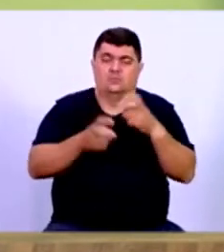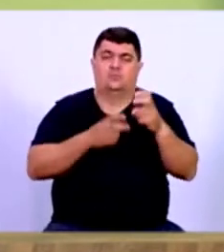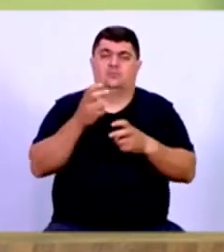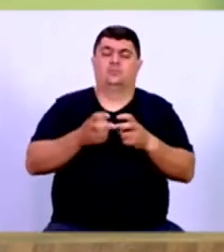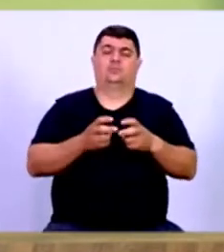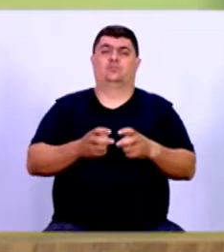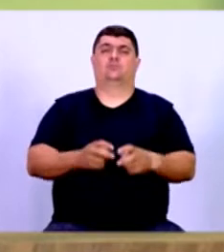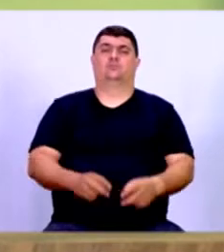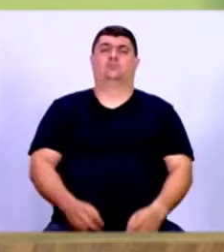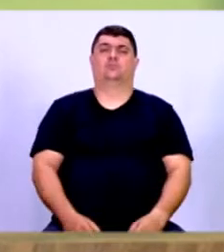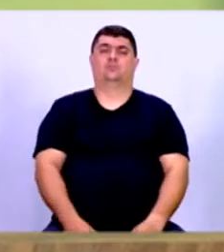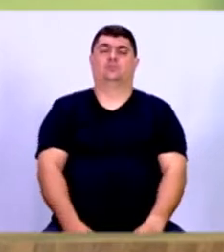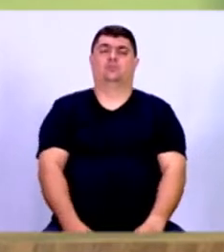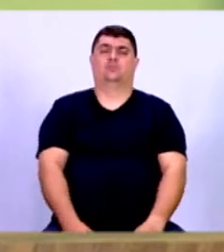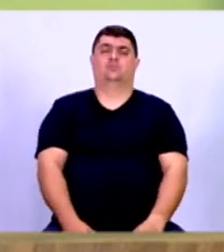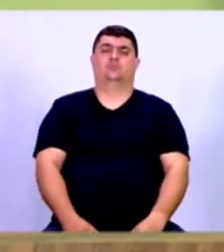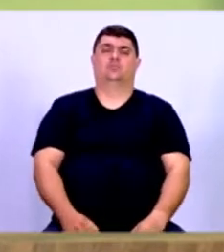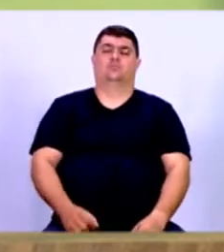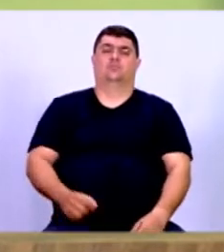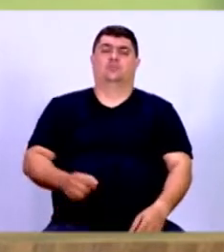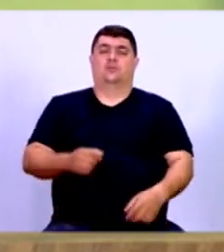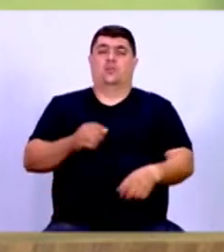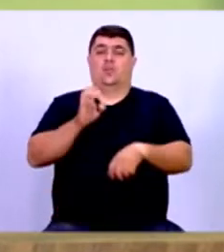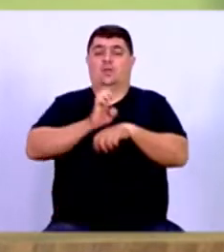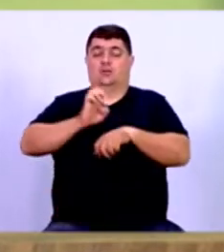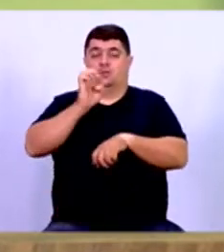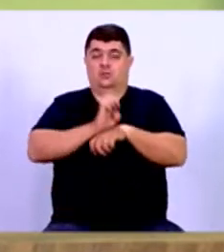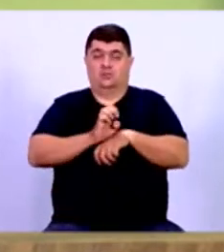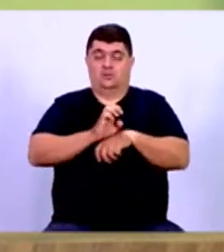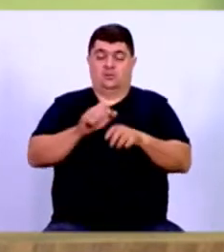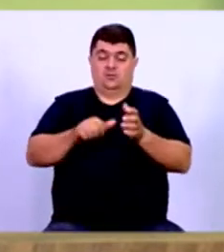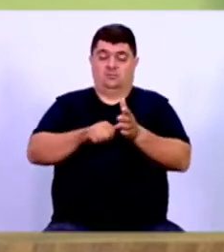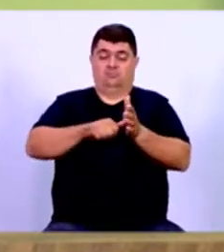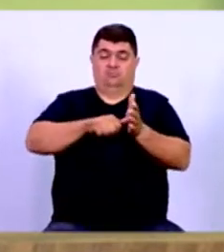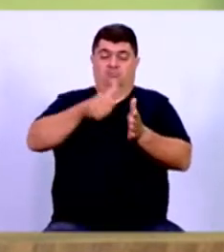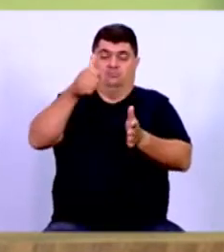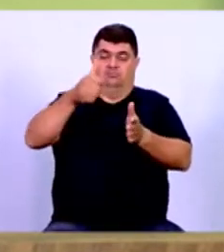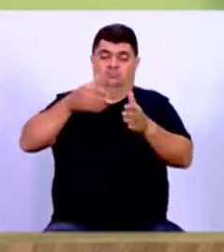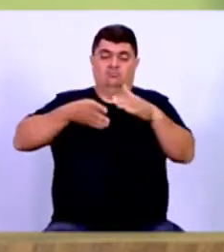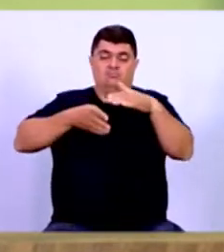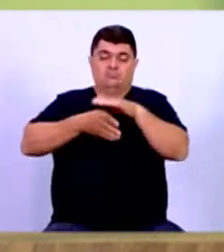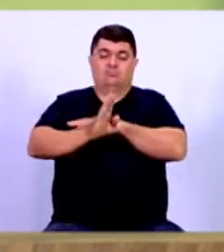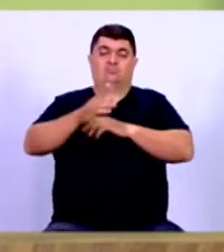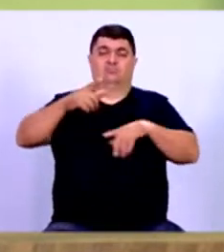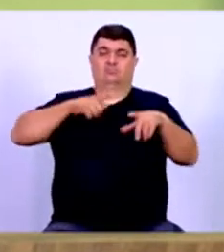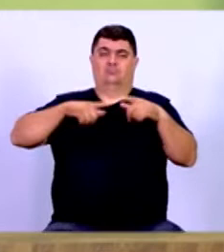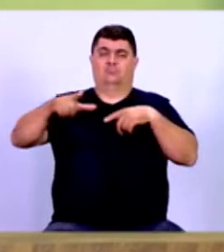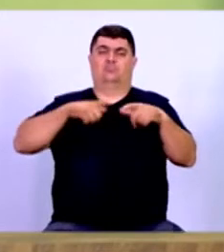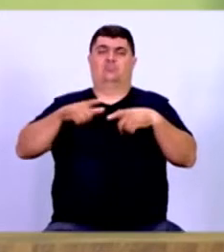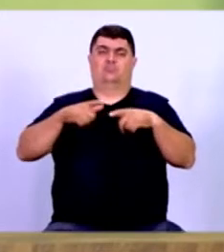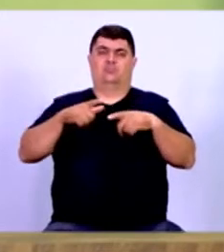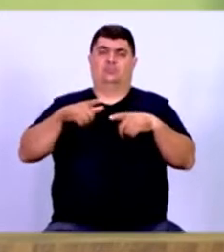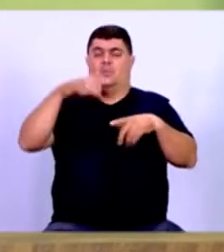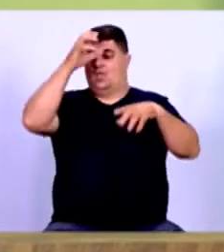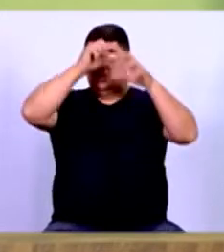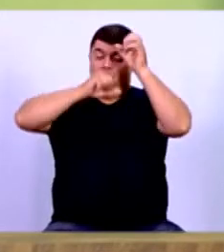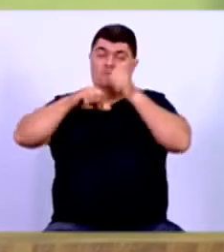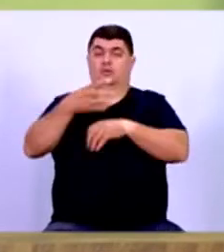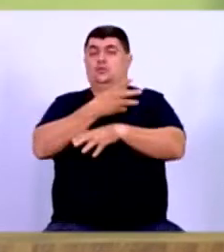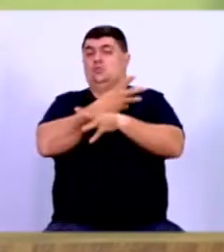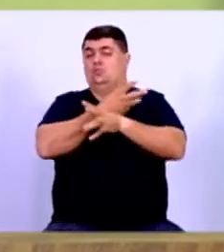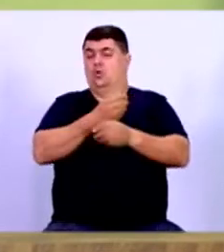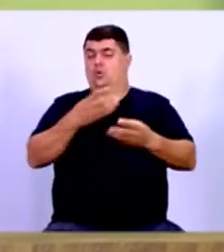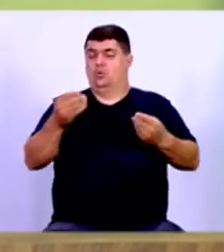formação. Lembrando que o estágio, gente, é a nossa primeira porta de entrada para o mercado de trabalho. A gente aprende muita coisa